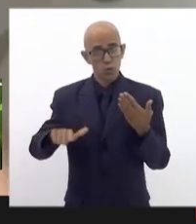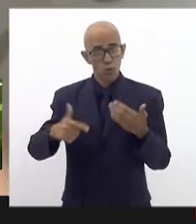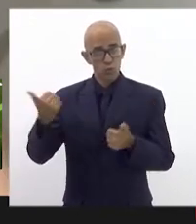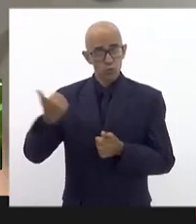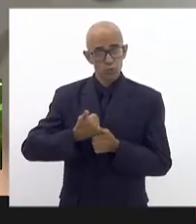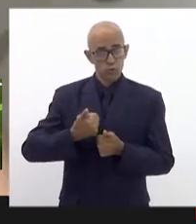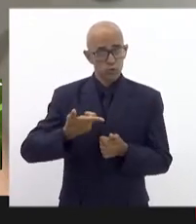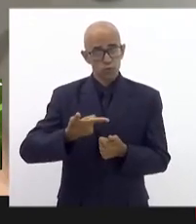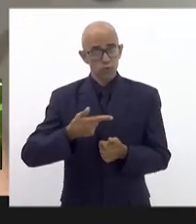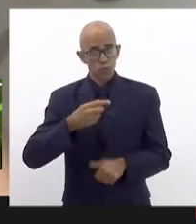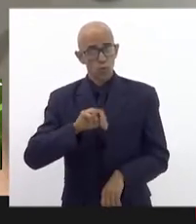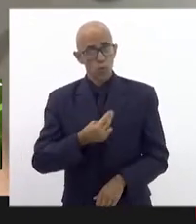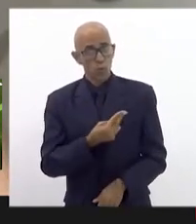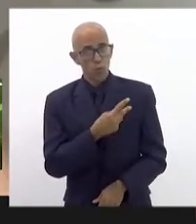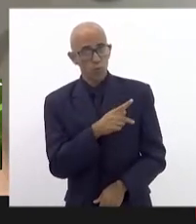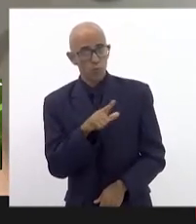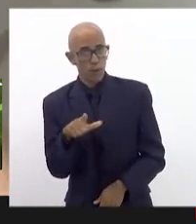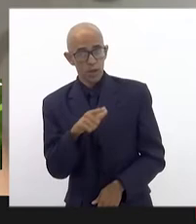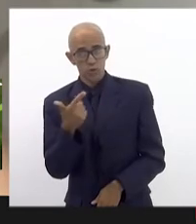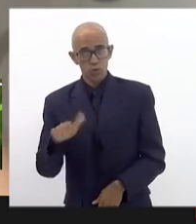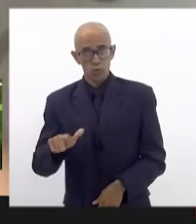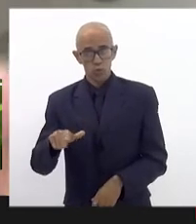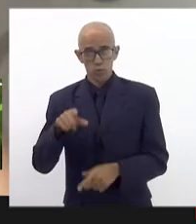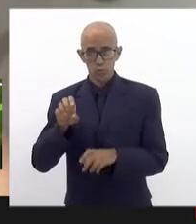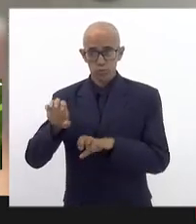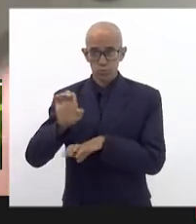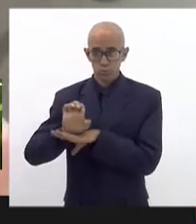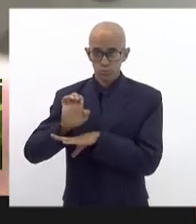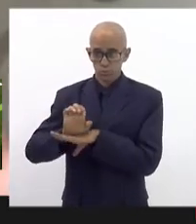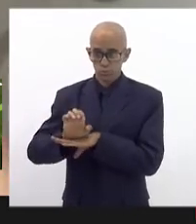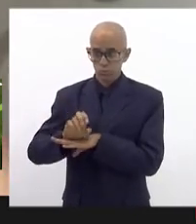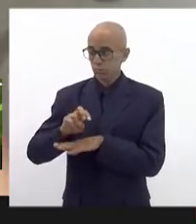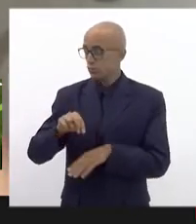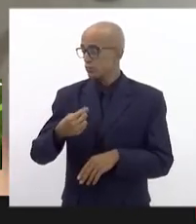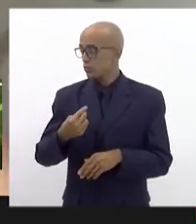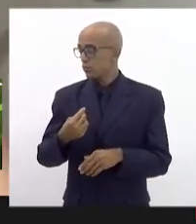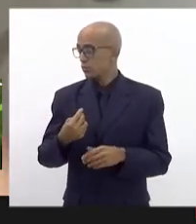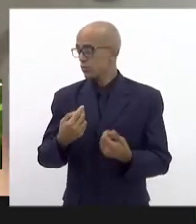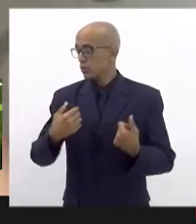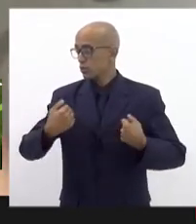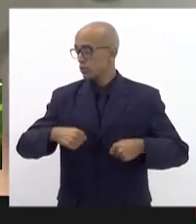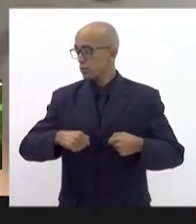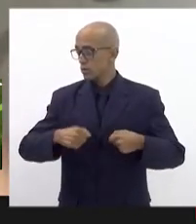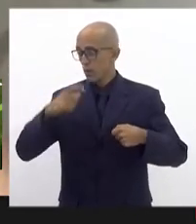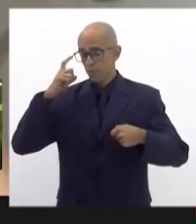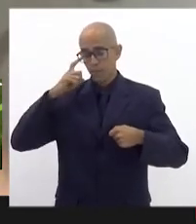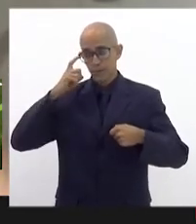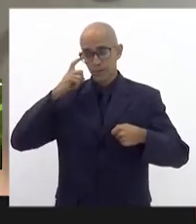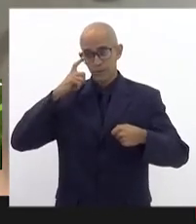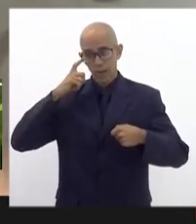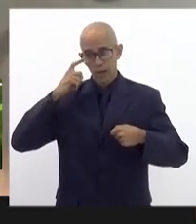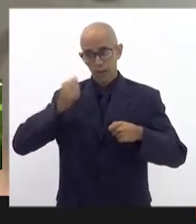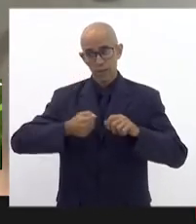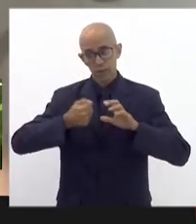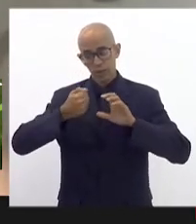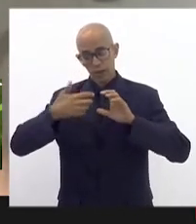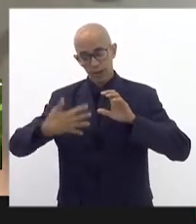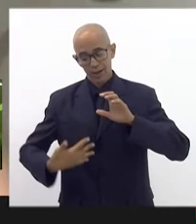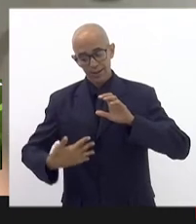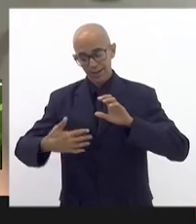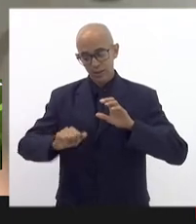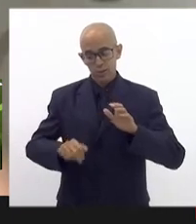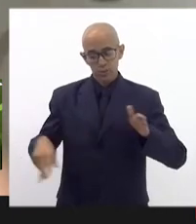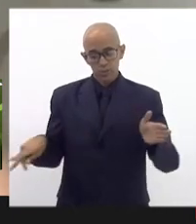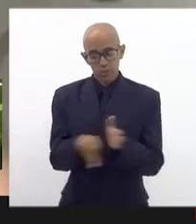PL de um outro estado. E aí a gente tem que pensar que o nosso estado tem características específicas para a gente